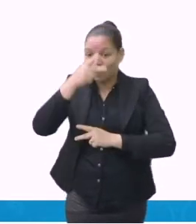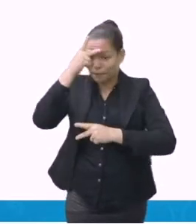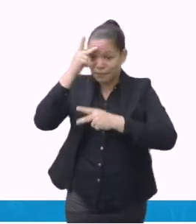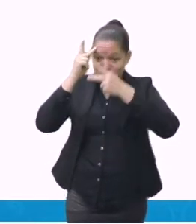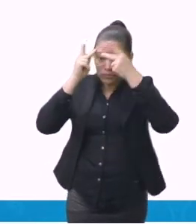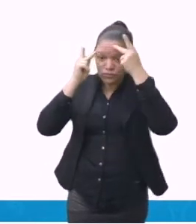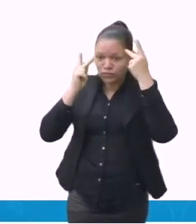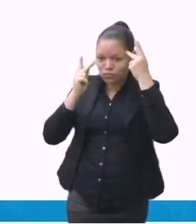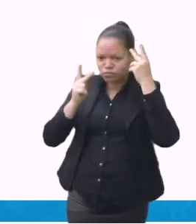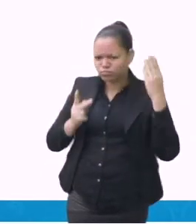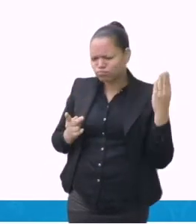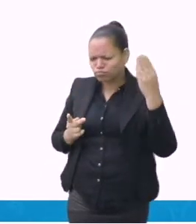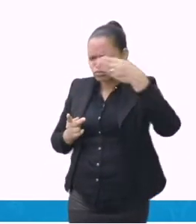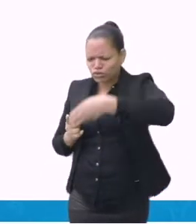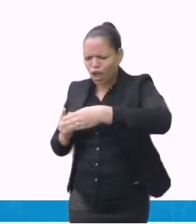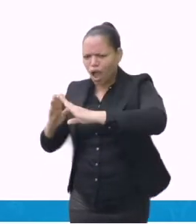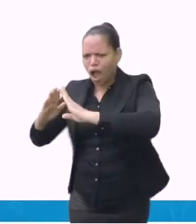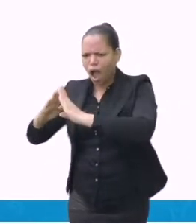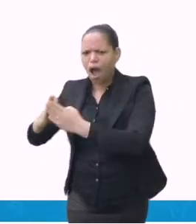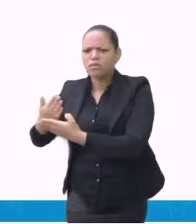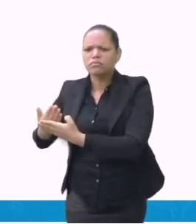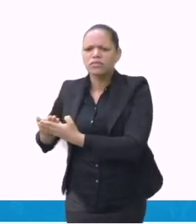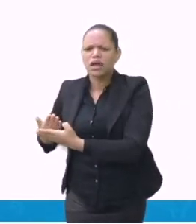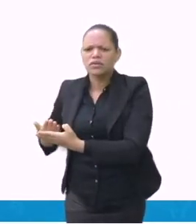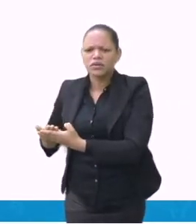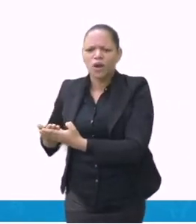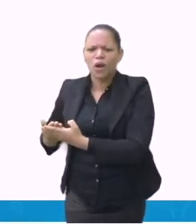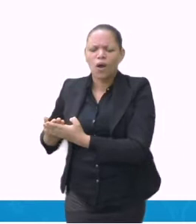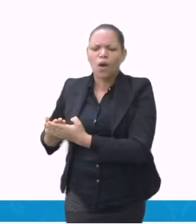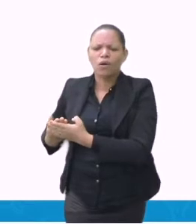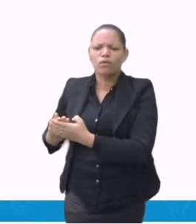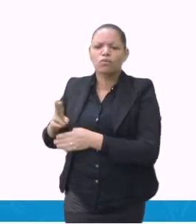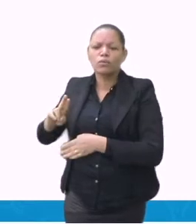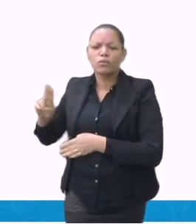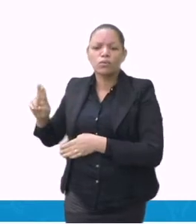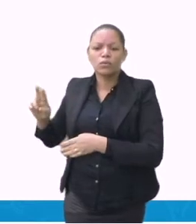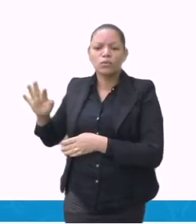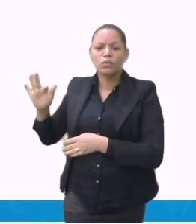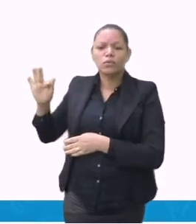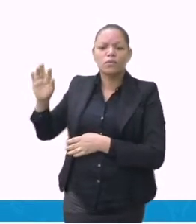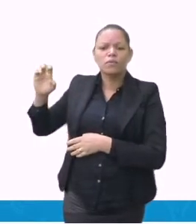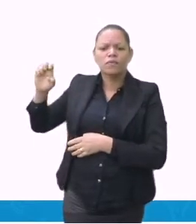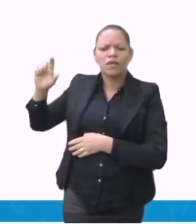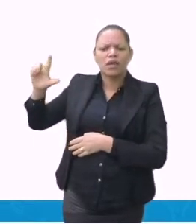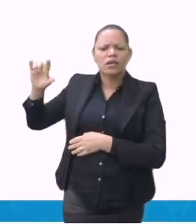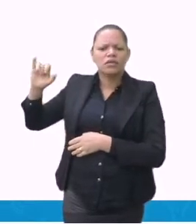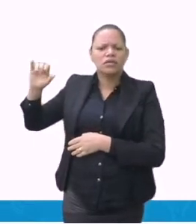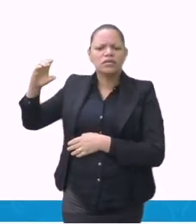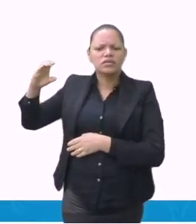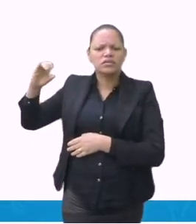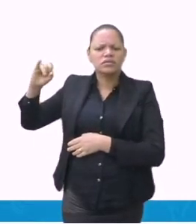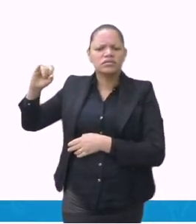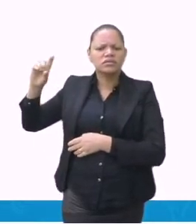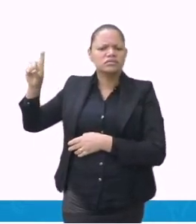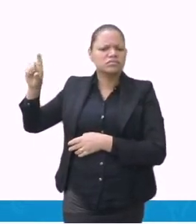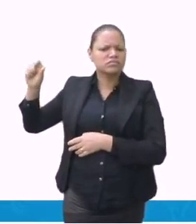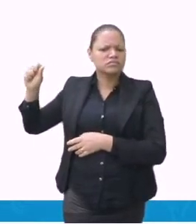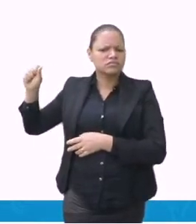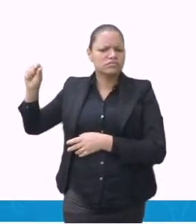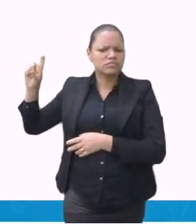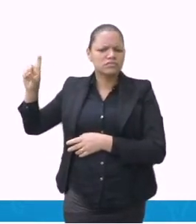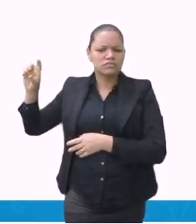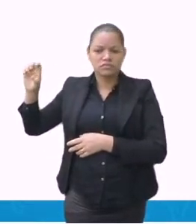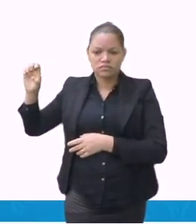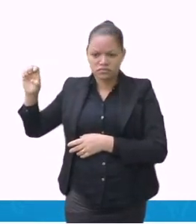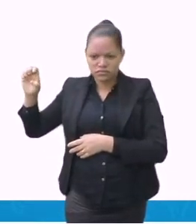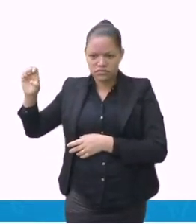ó, Escola da Felicidade. E ela vai partir, né? Ela vai sair do metrô, esse ponto amarelo